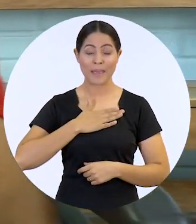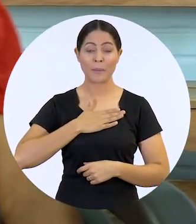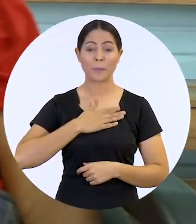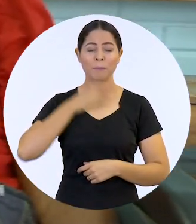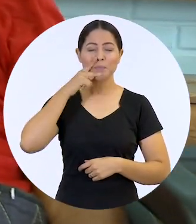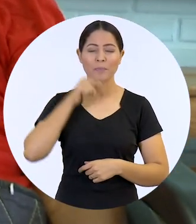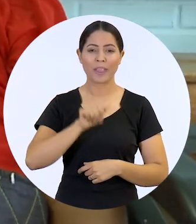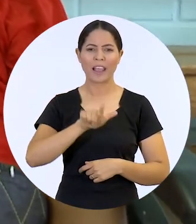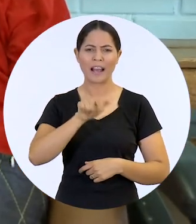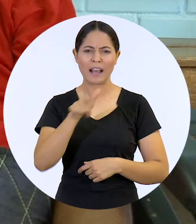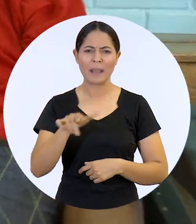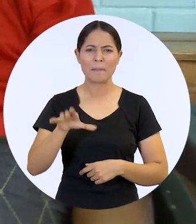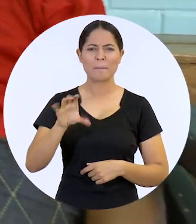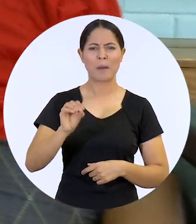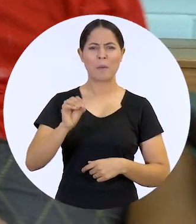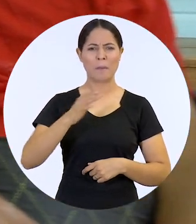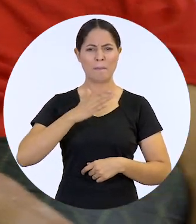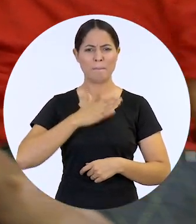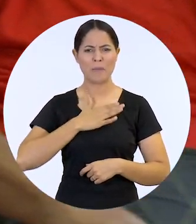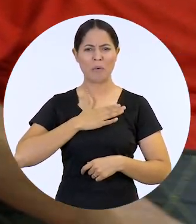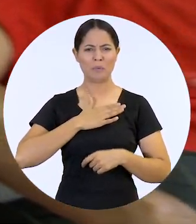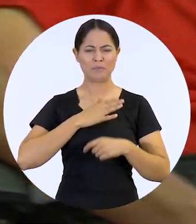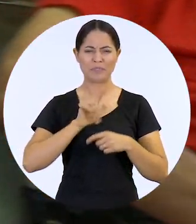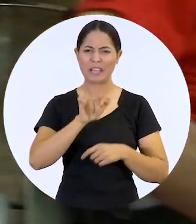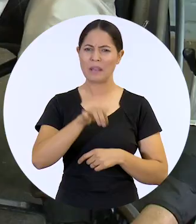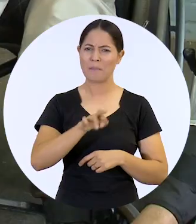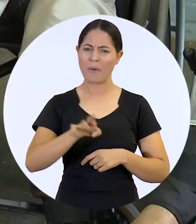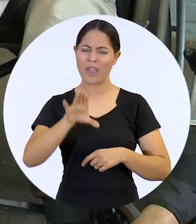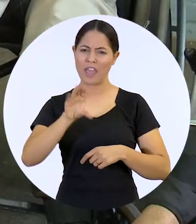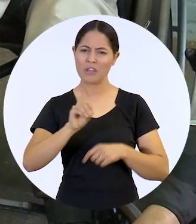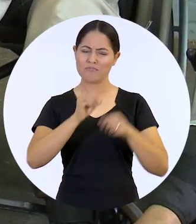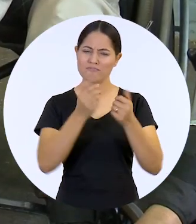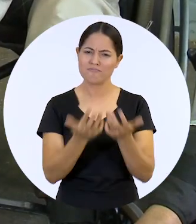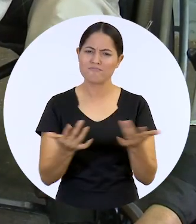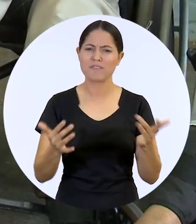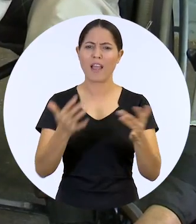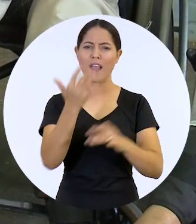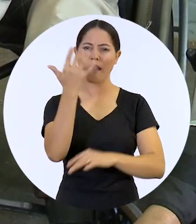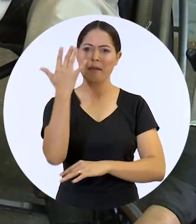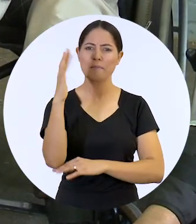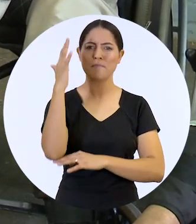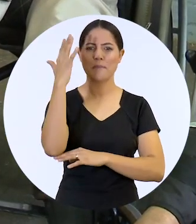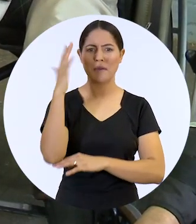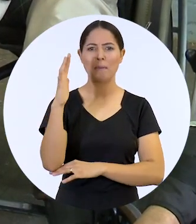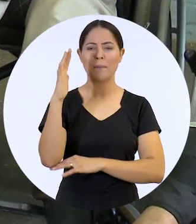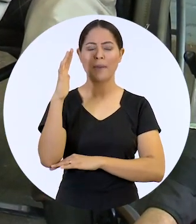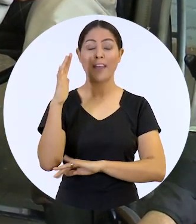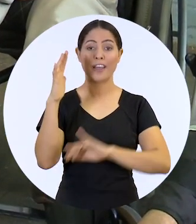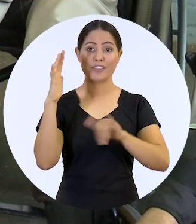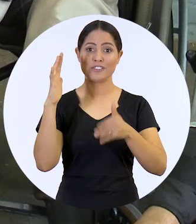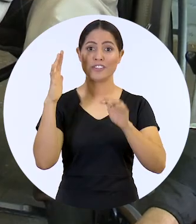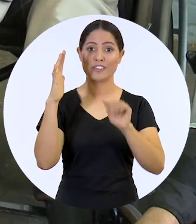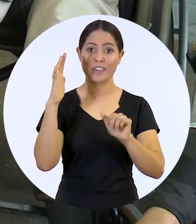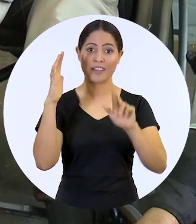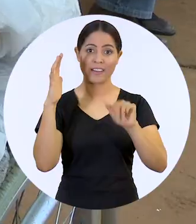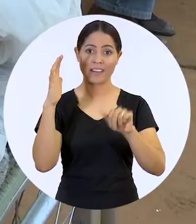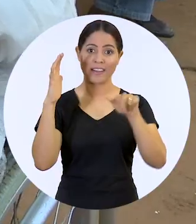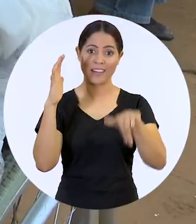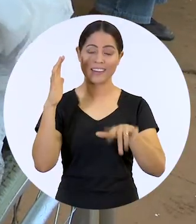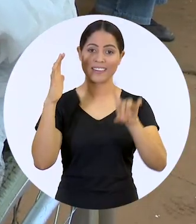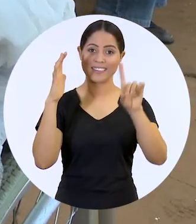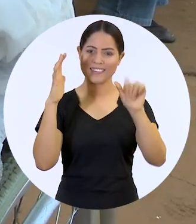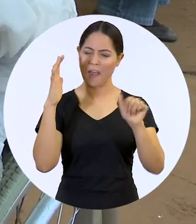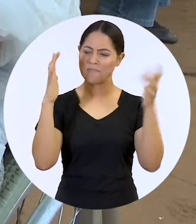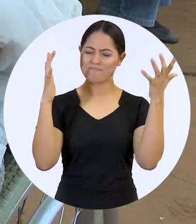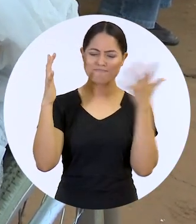xindolada. Meu limão, meu limoeiro, meu pé,